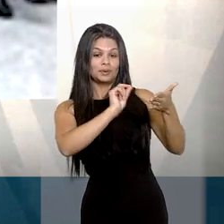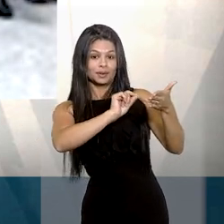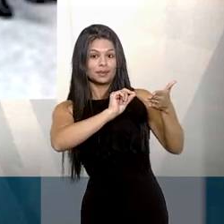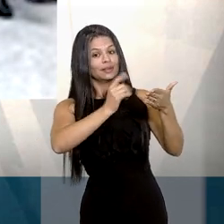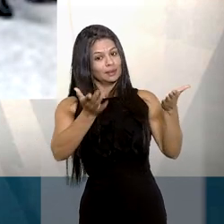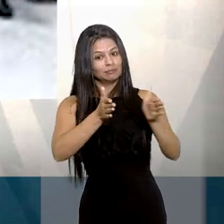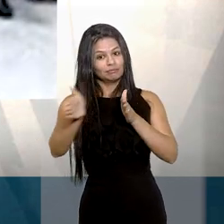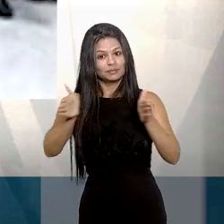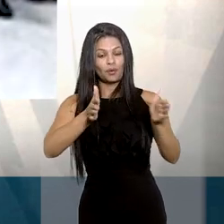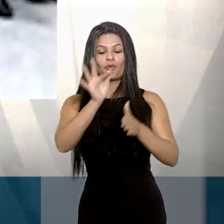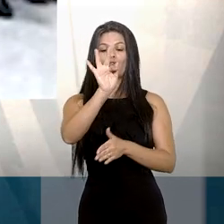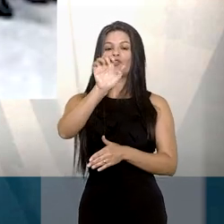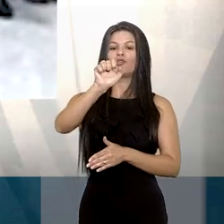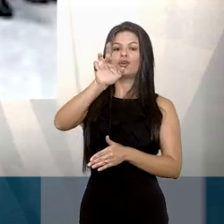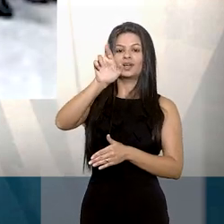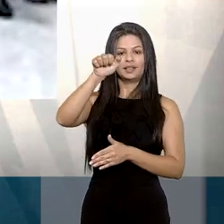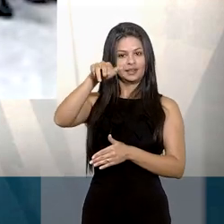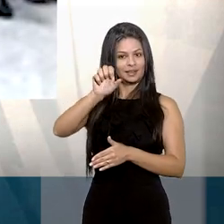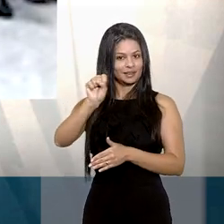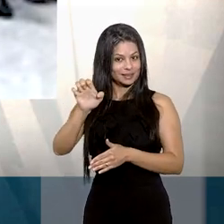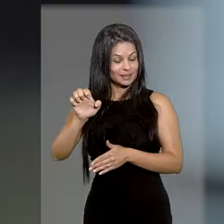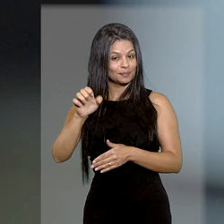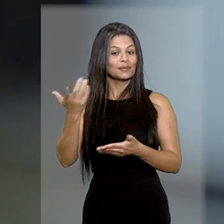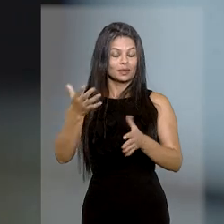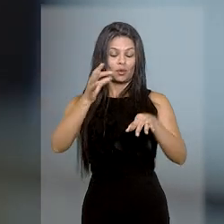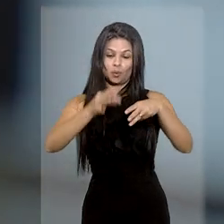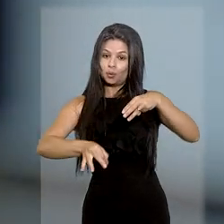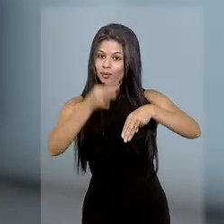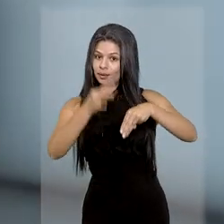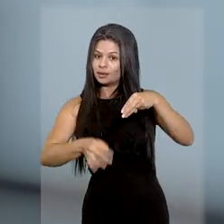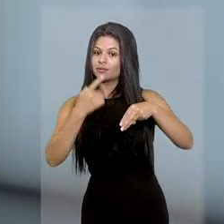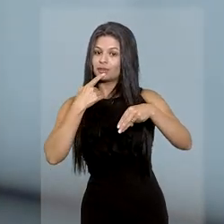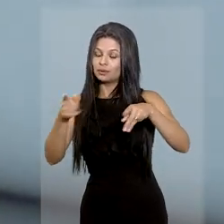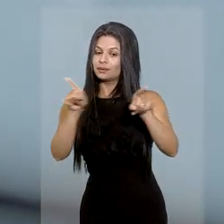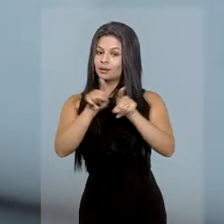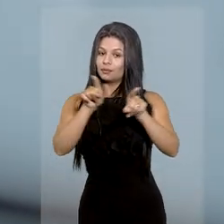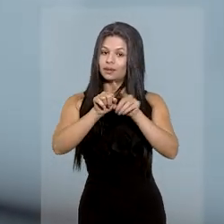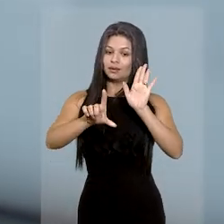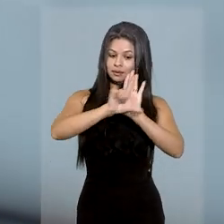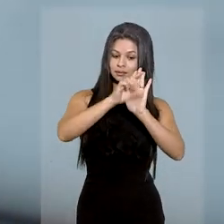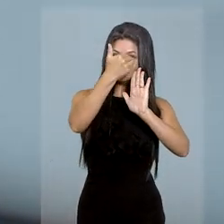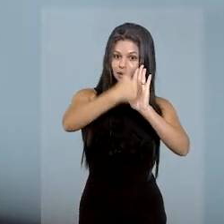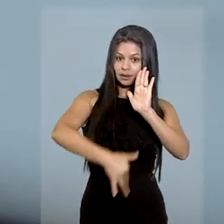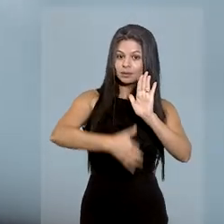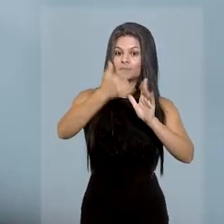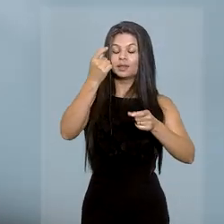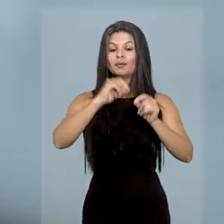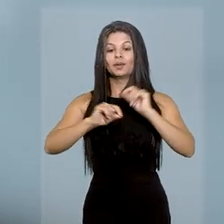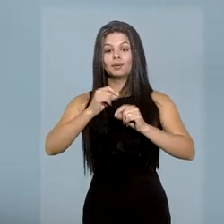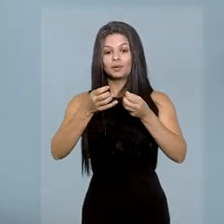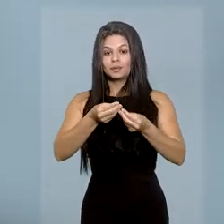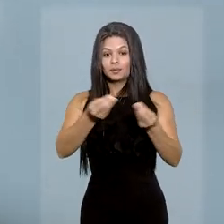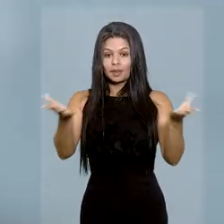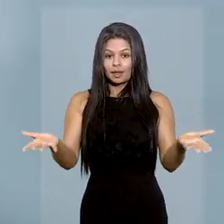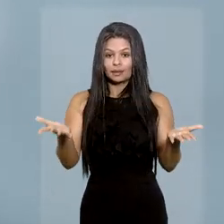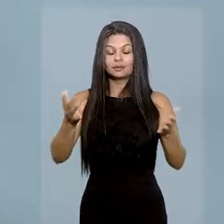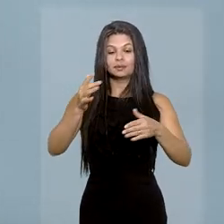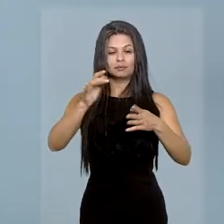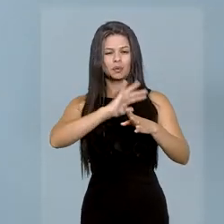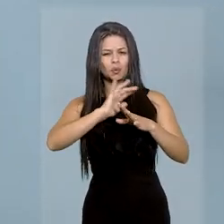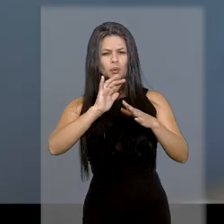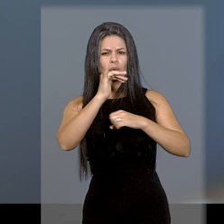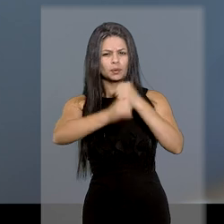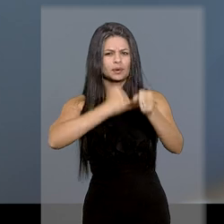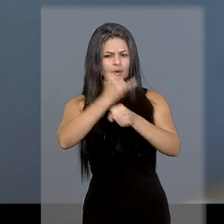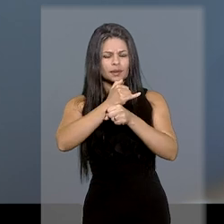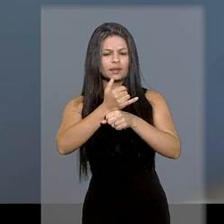ausência de expediente forense o ministro destacou ainda que a legislação prevê que as informações processuais disponibil izadas pelos tribunais na